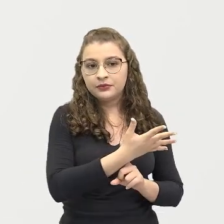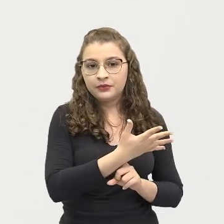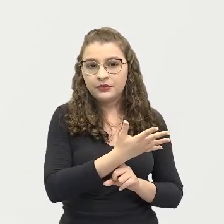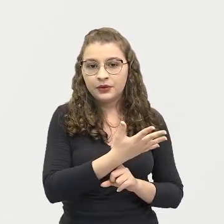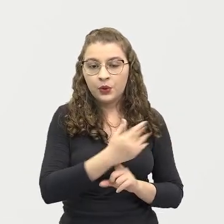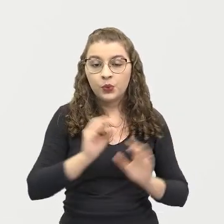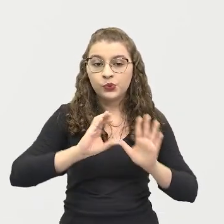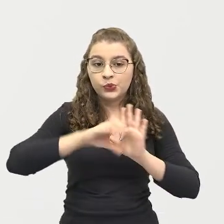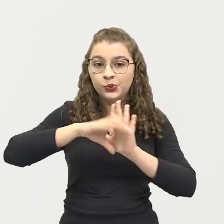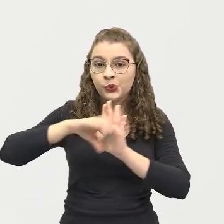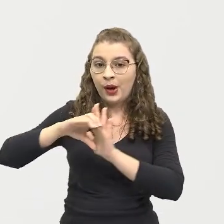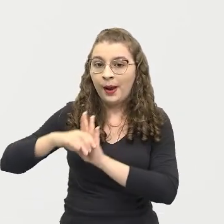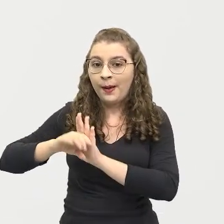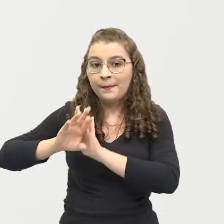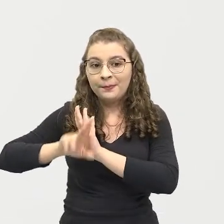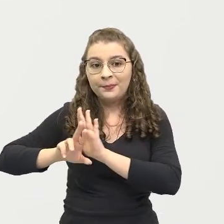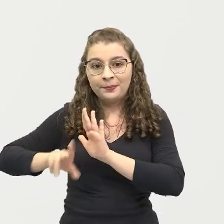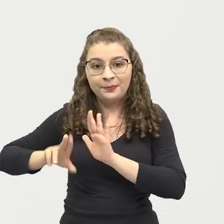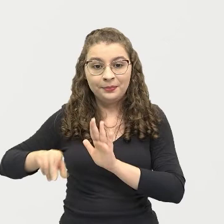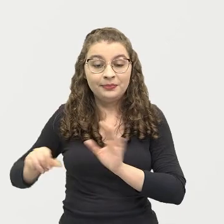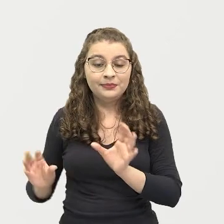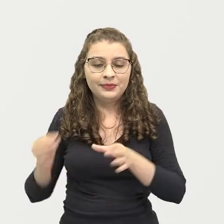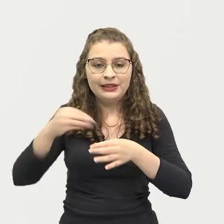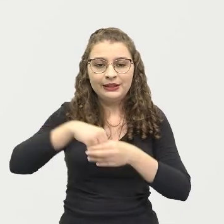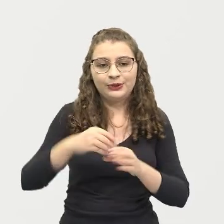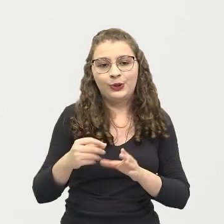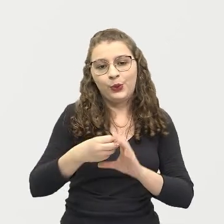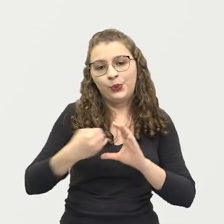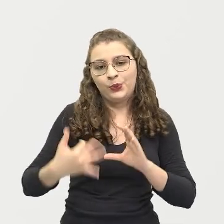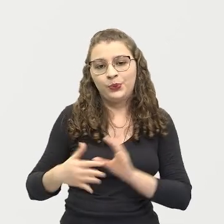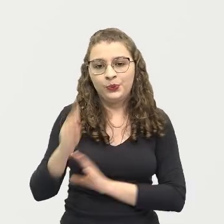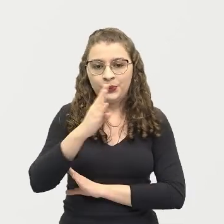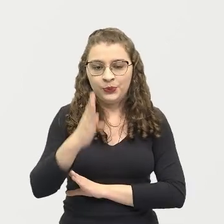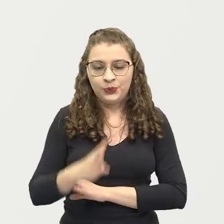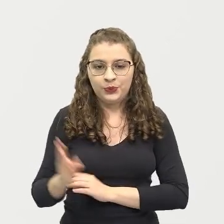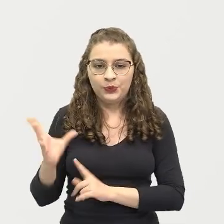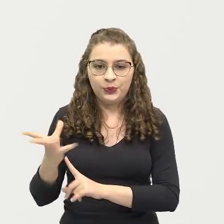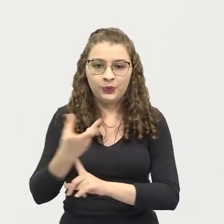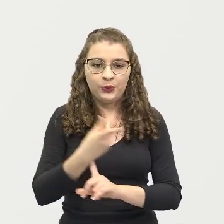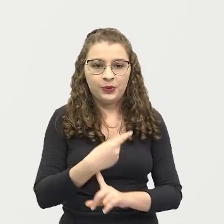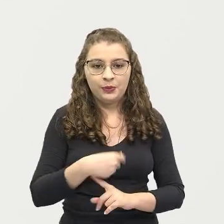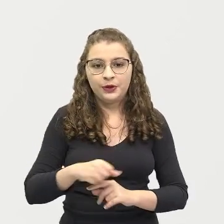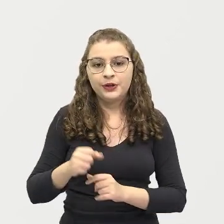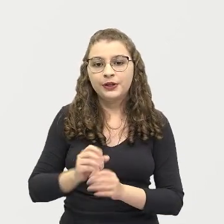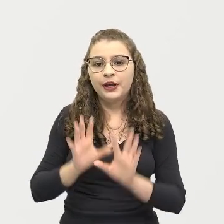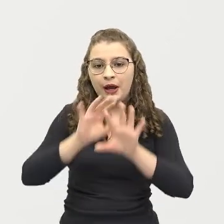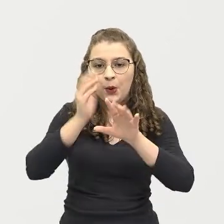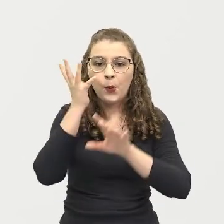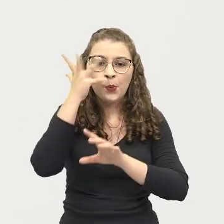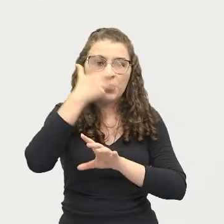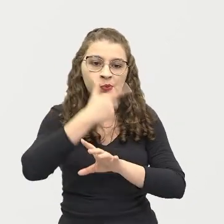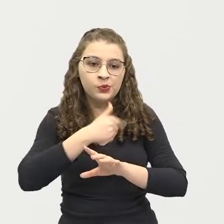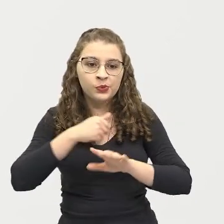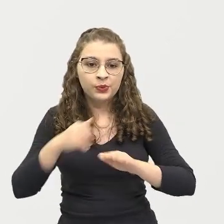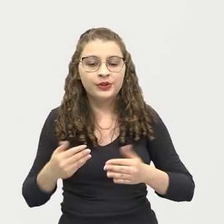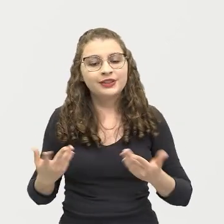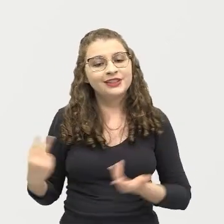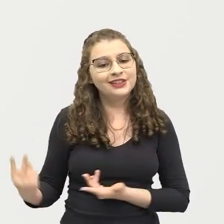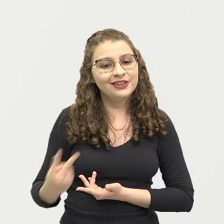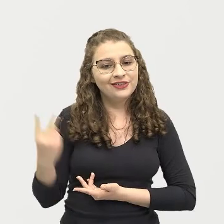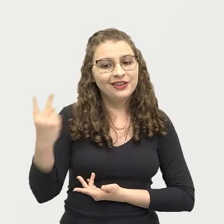esses conceitos passaram a fazer parte da arte brasileira definitivamente, onde a forma estética ganha as linhas retas